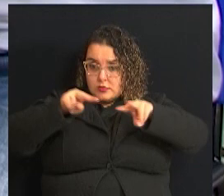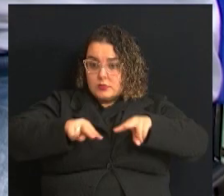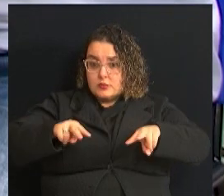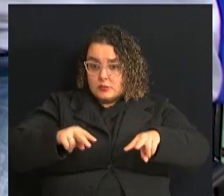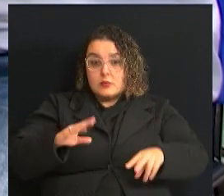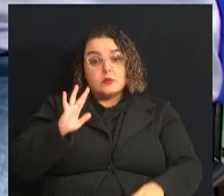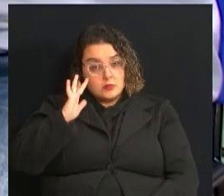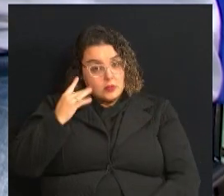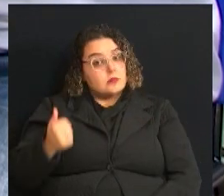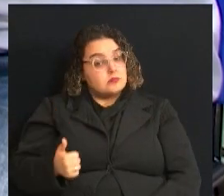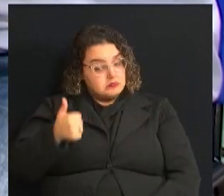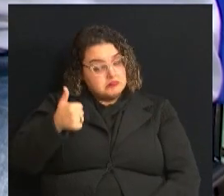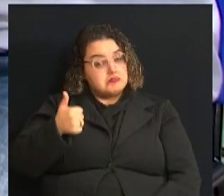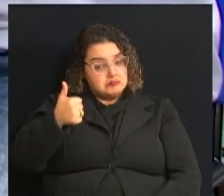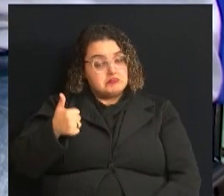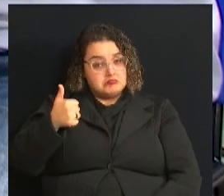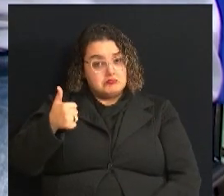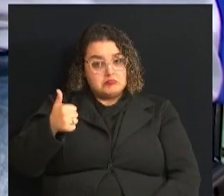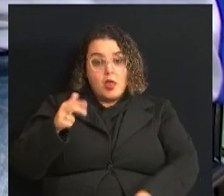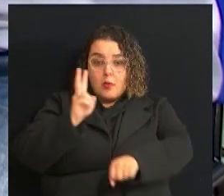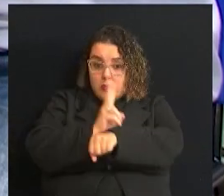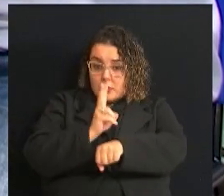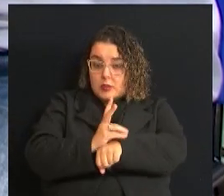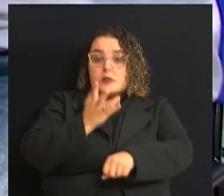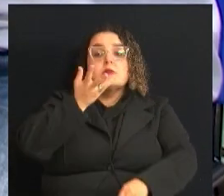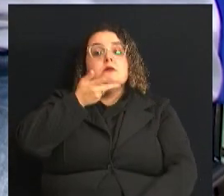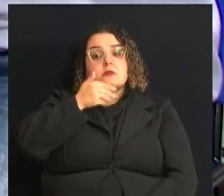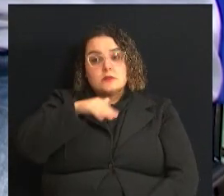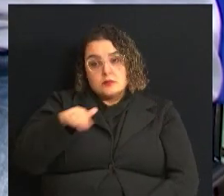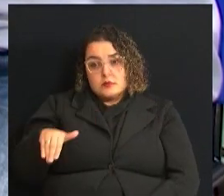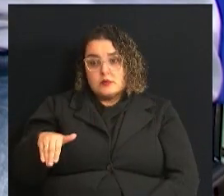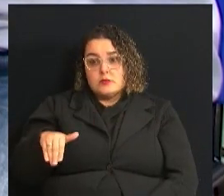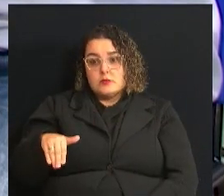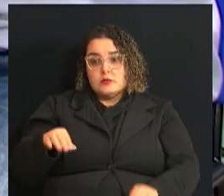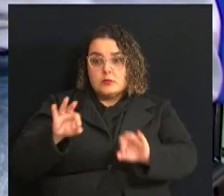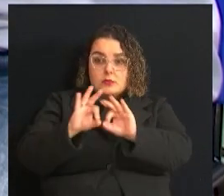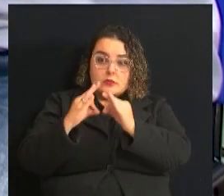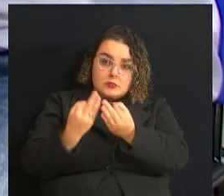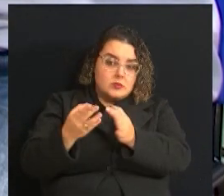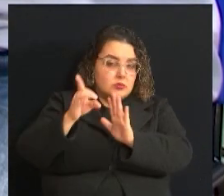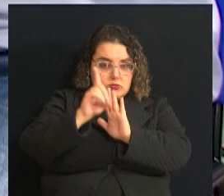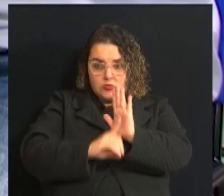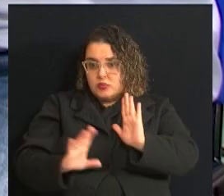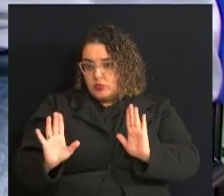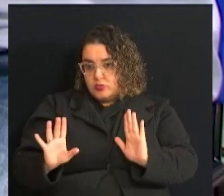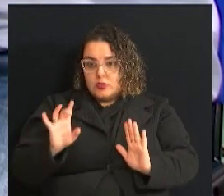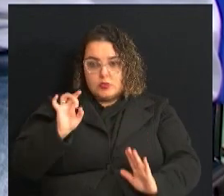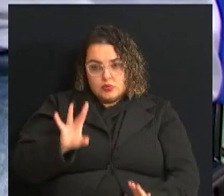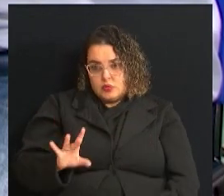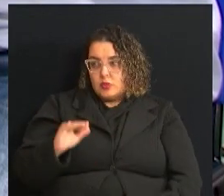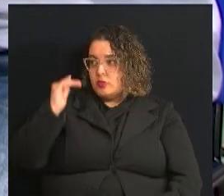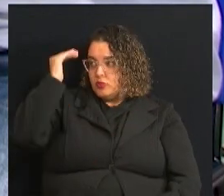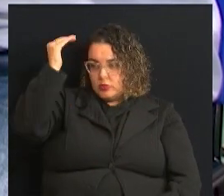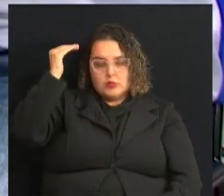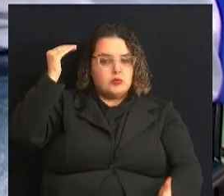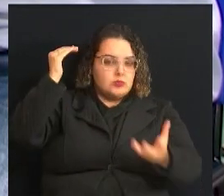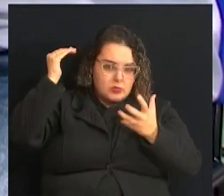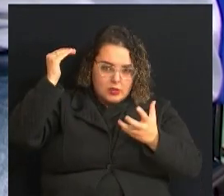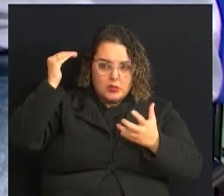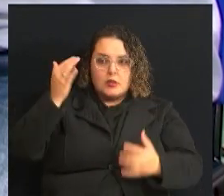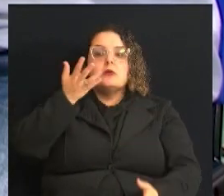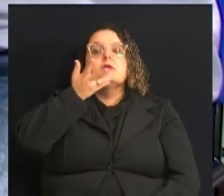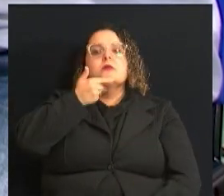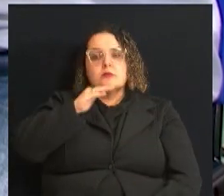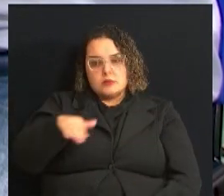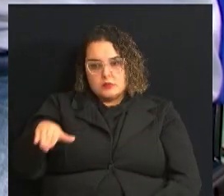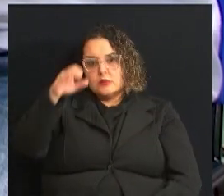bastante positivo para a proteção dessas crianças, né? As famílias não têm direito de fazer só o que os adultos querem. Sim. Né? As crianças são cidadãos